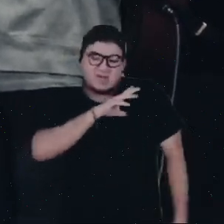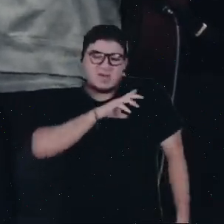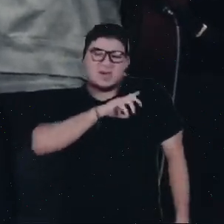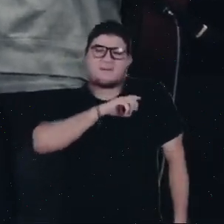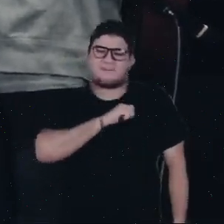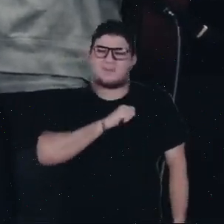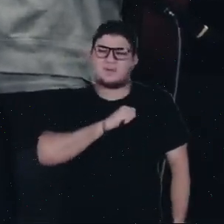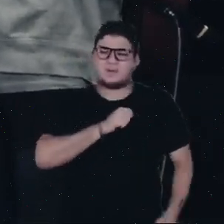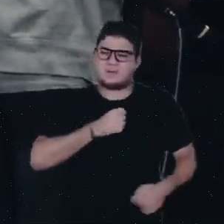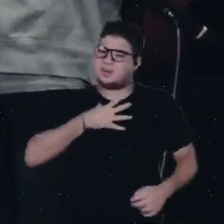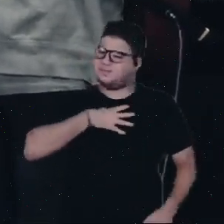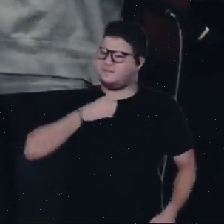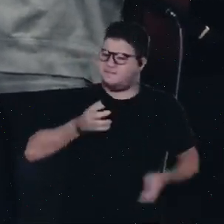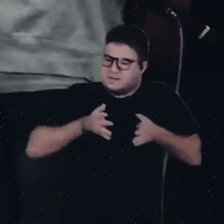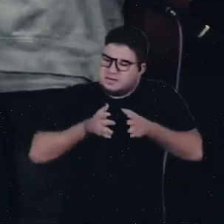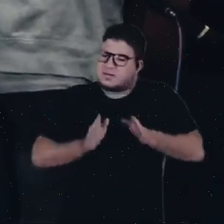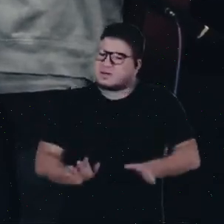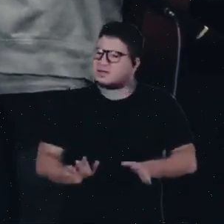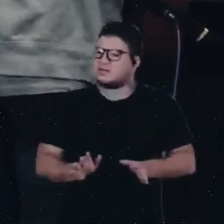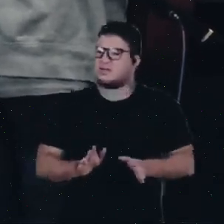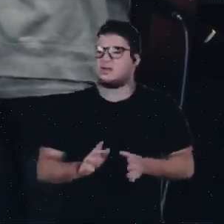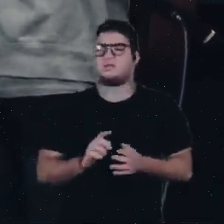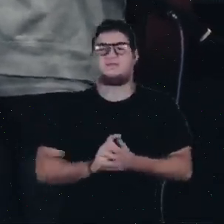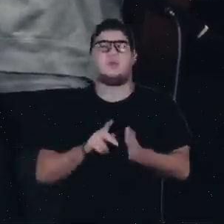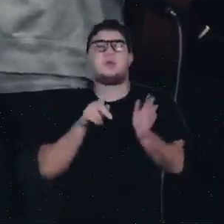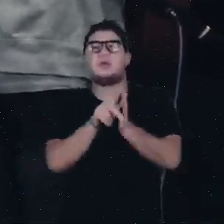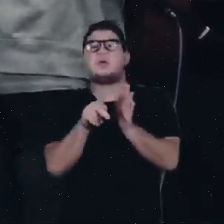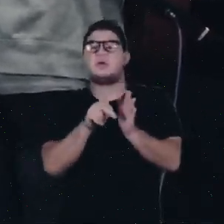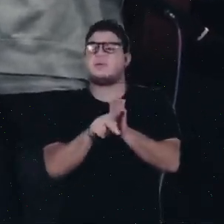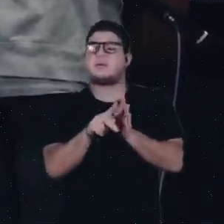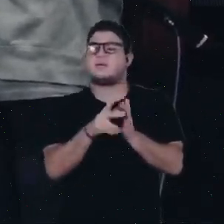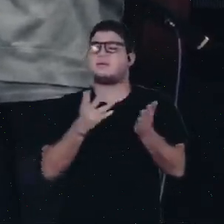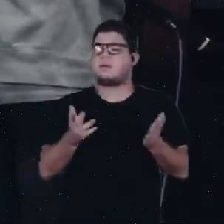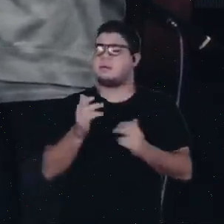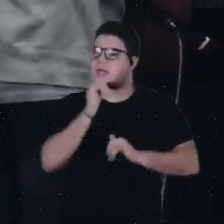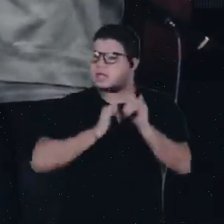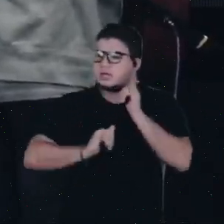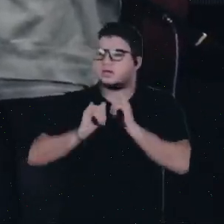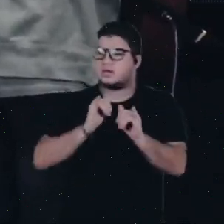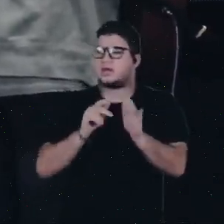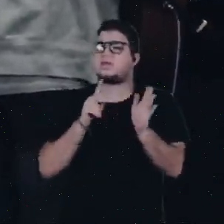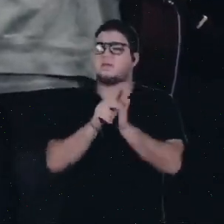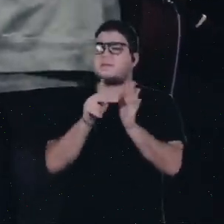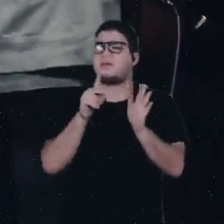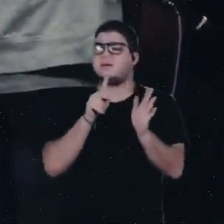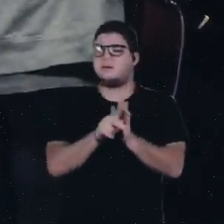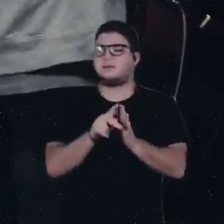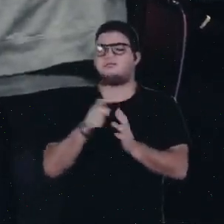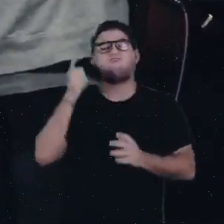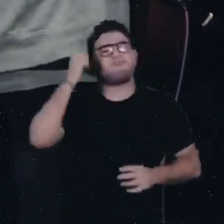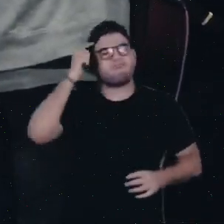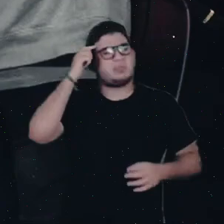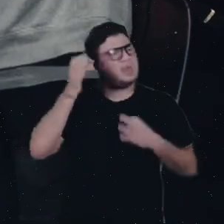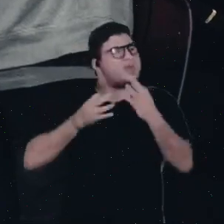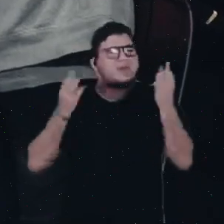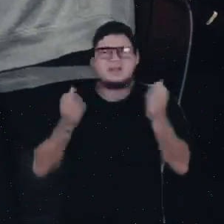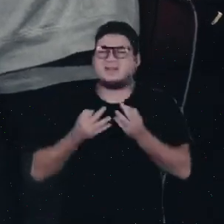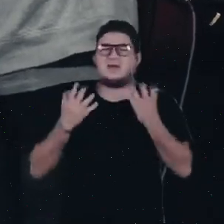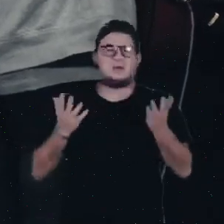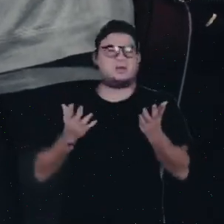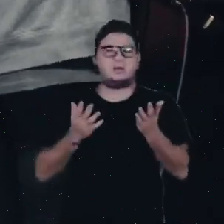gerou? É uma pergunta. E eu confesso que essa pergunta às vezes se torna óbvia, mas não é.